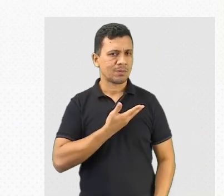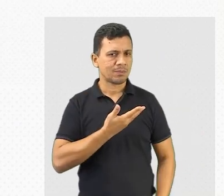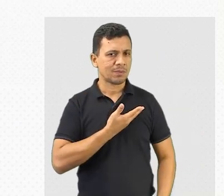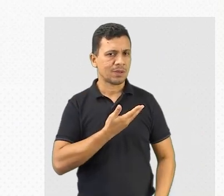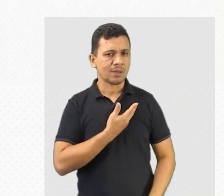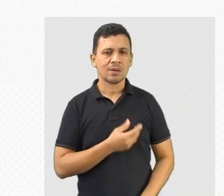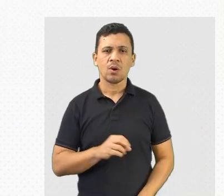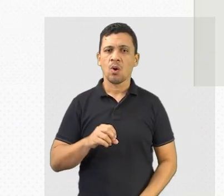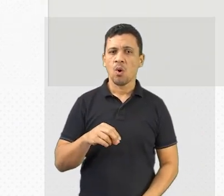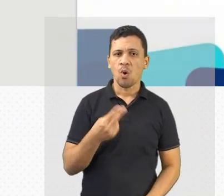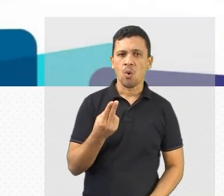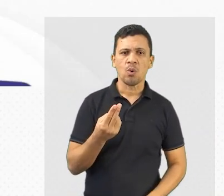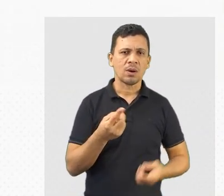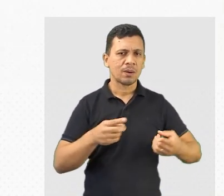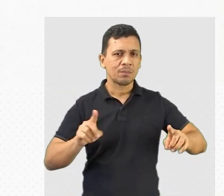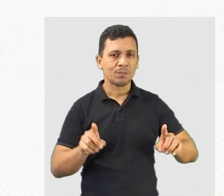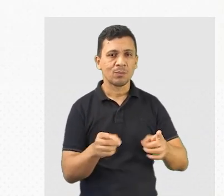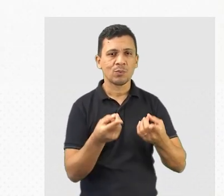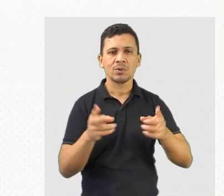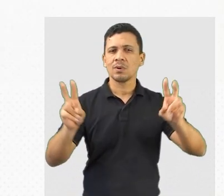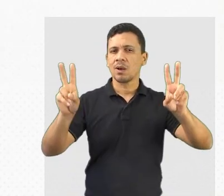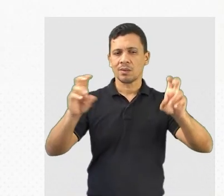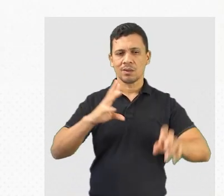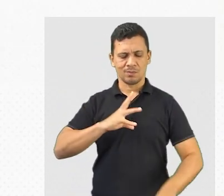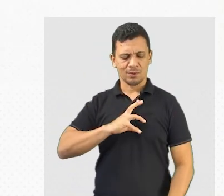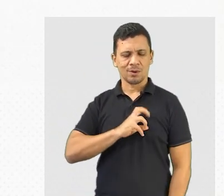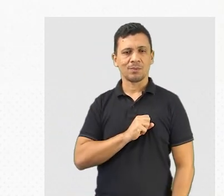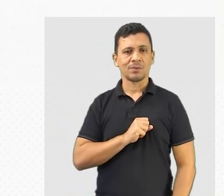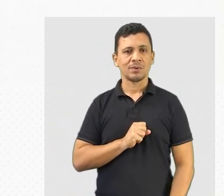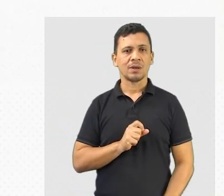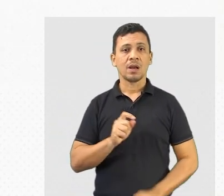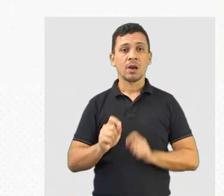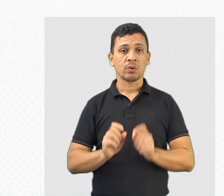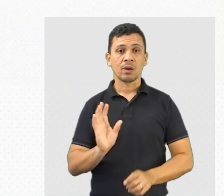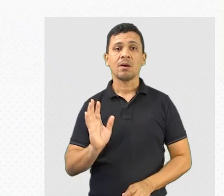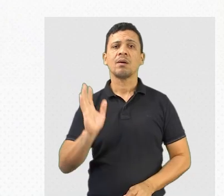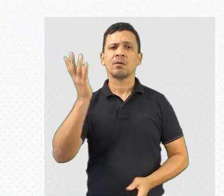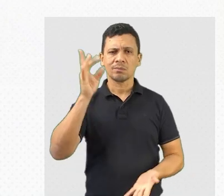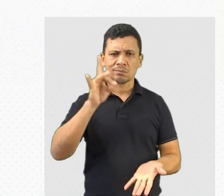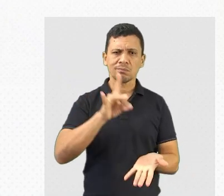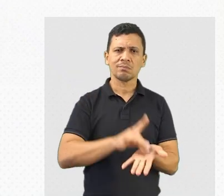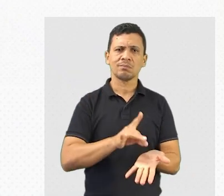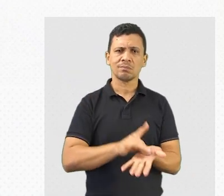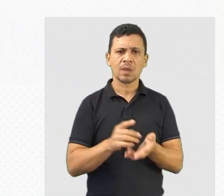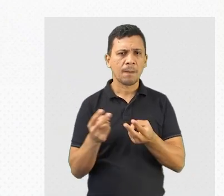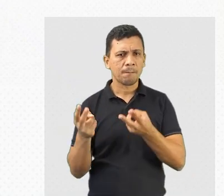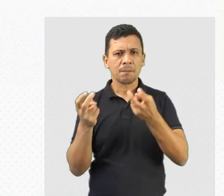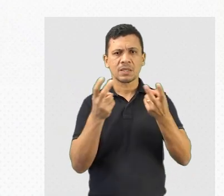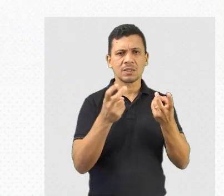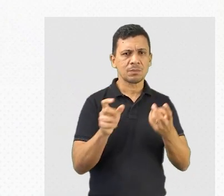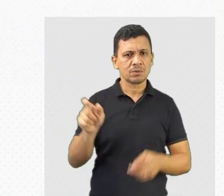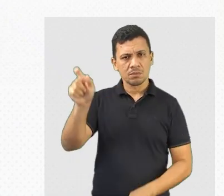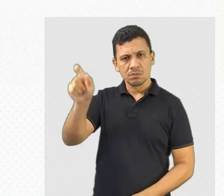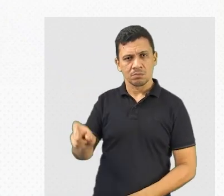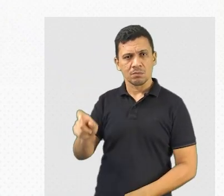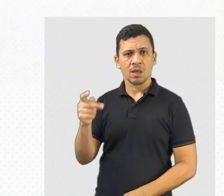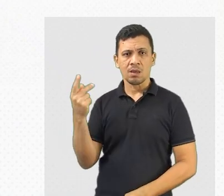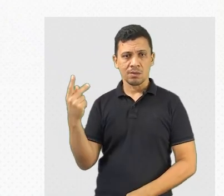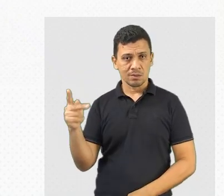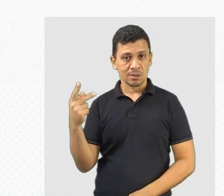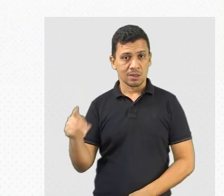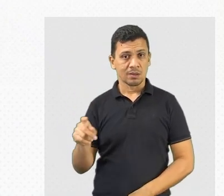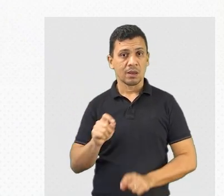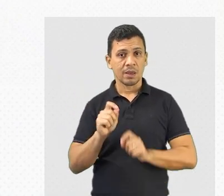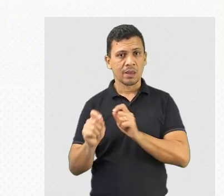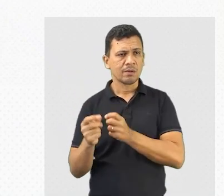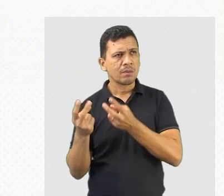sobre o amor. Então, são fatos ou percepções do sujeito a partir daquilo